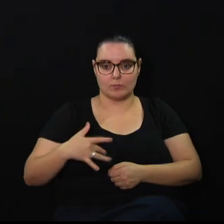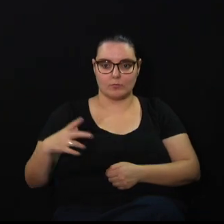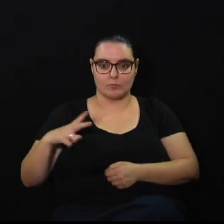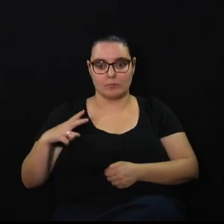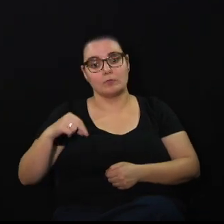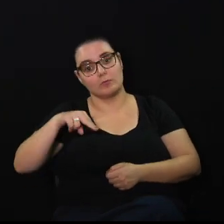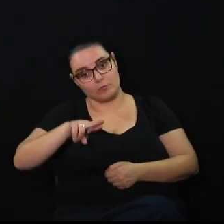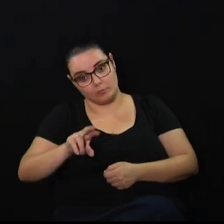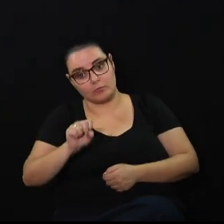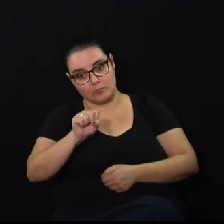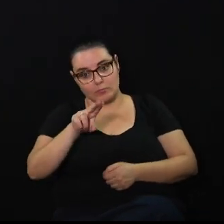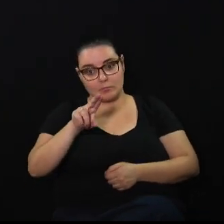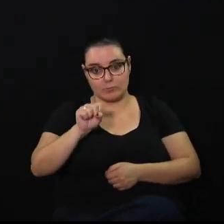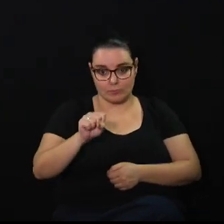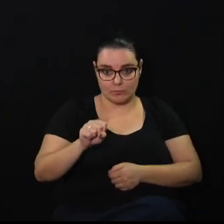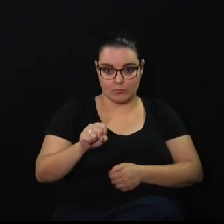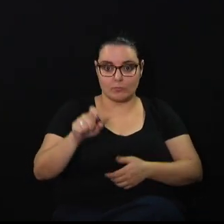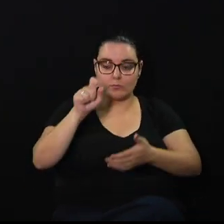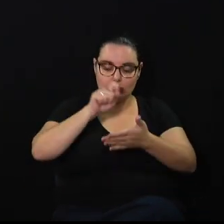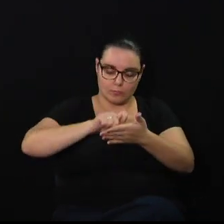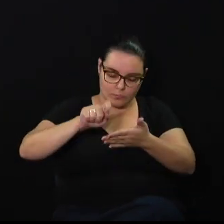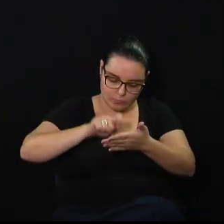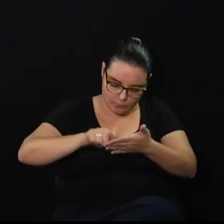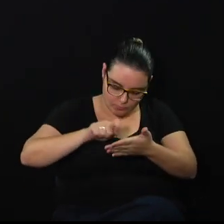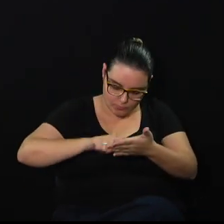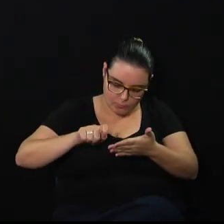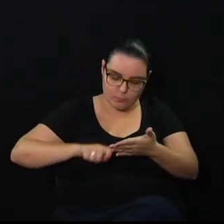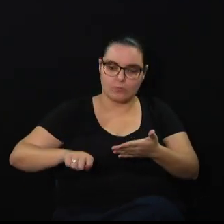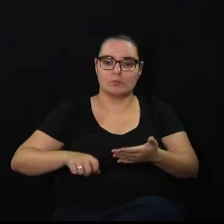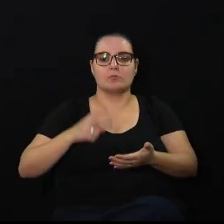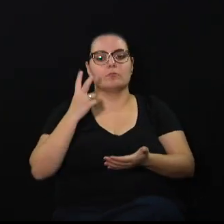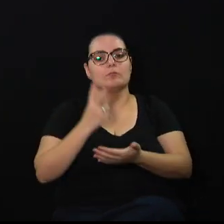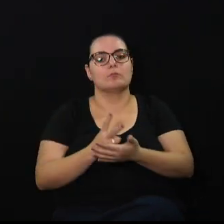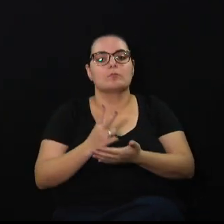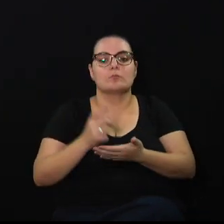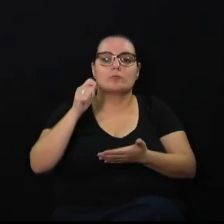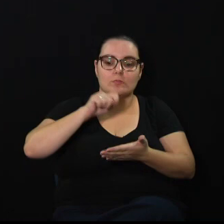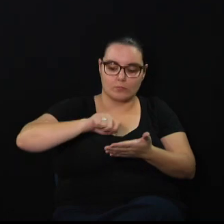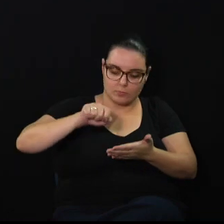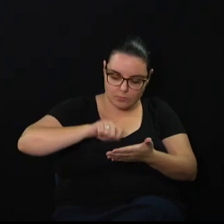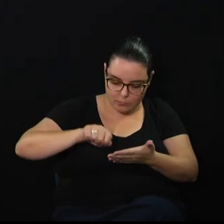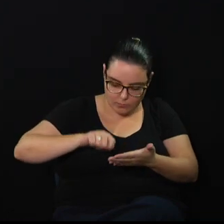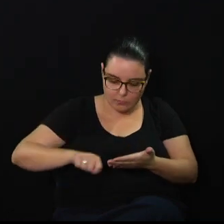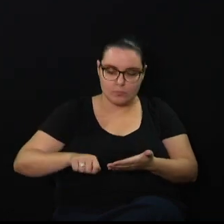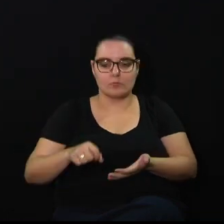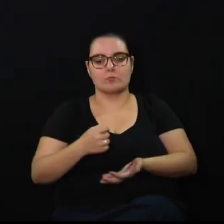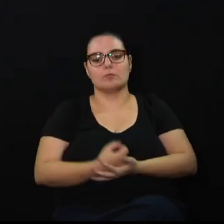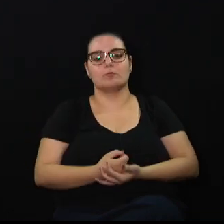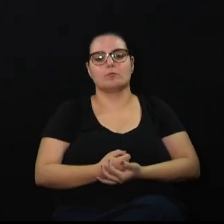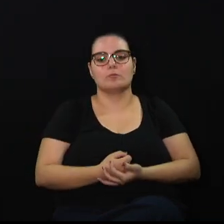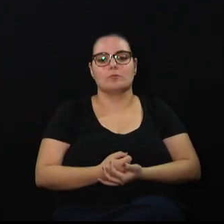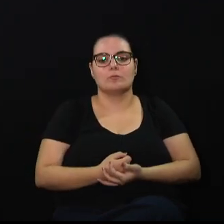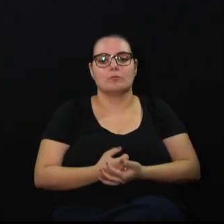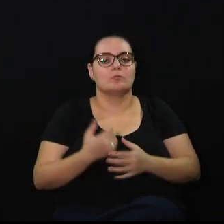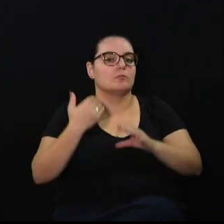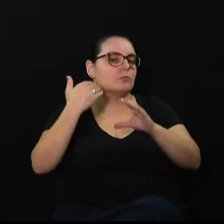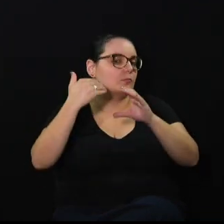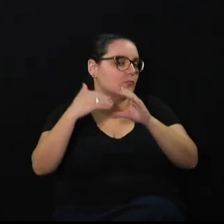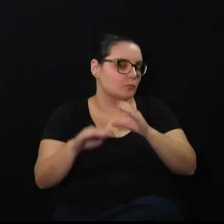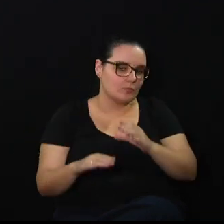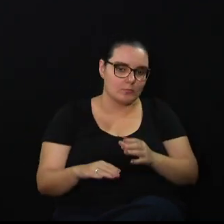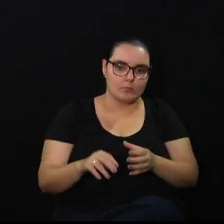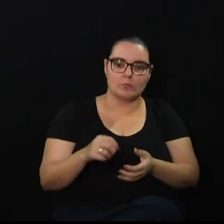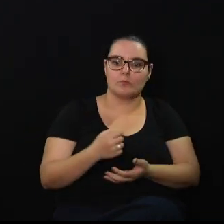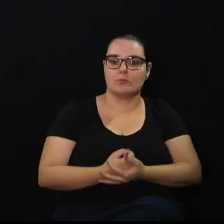sus também que você faça por escrito sempre por escrito ou através de e mail ou através